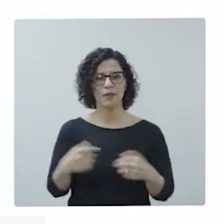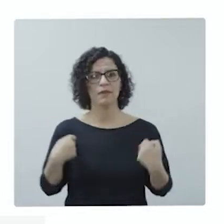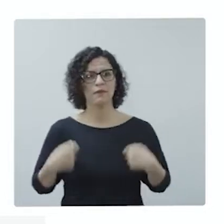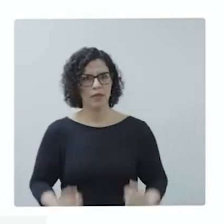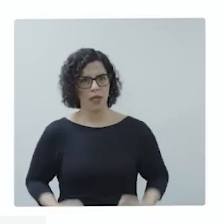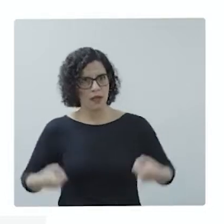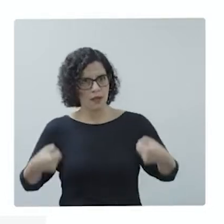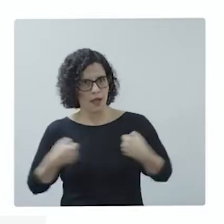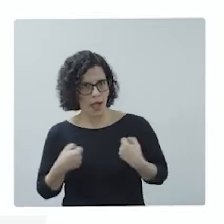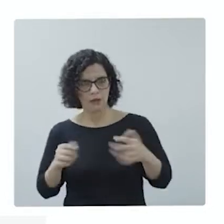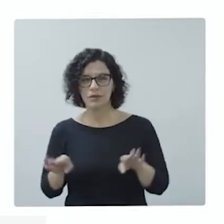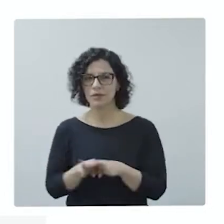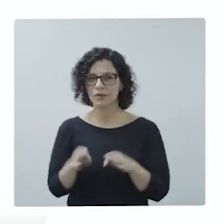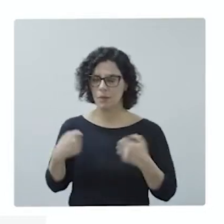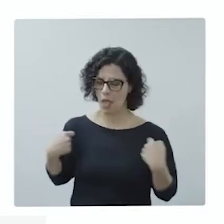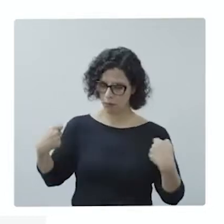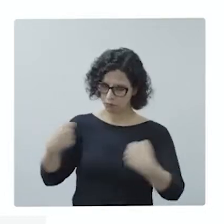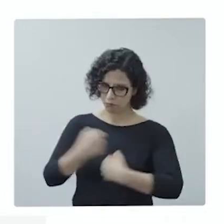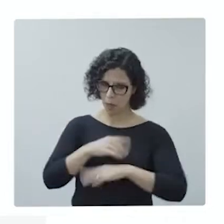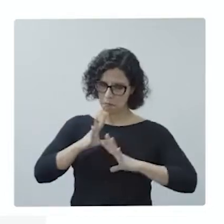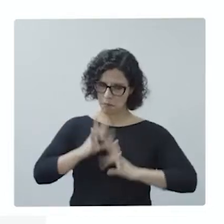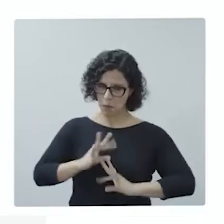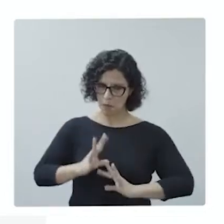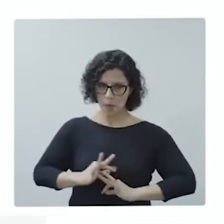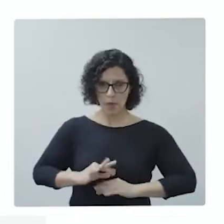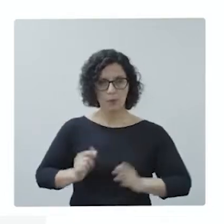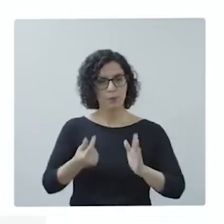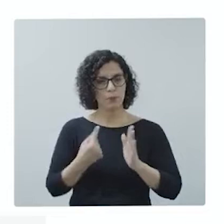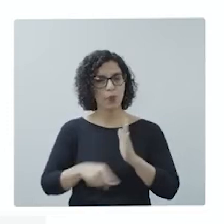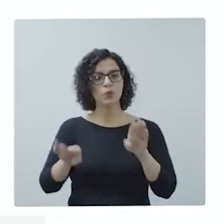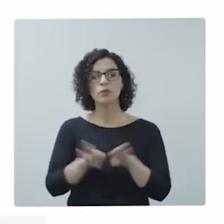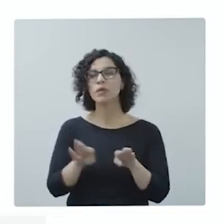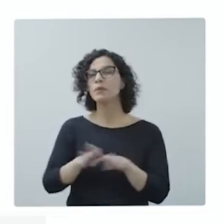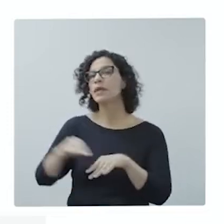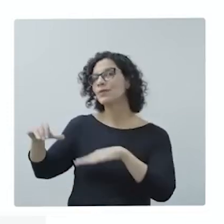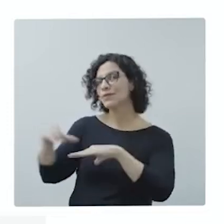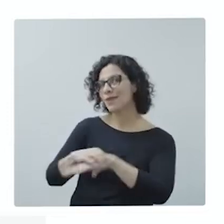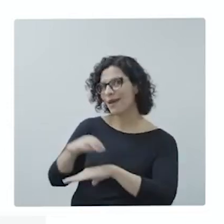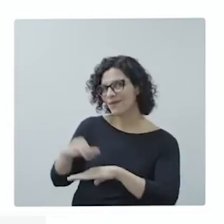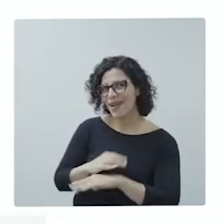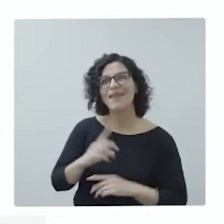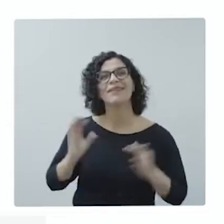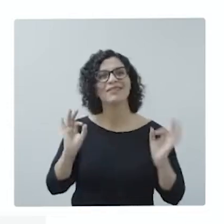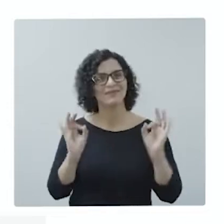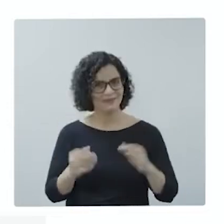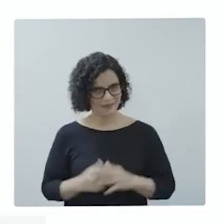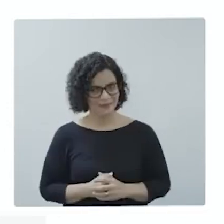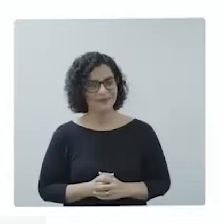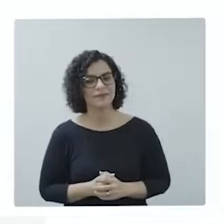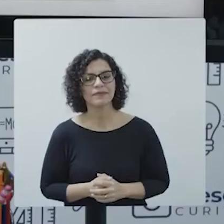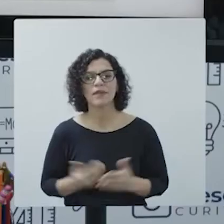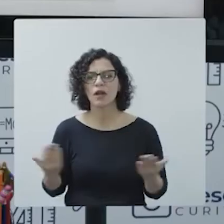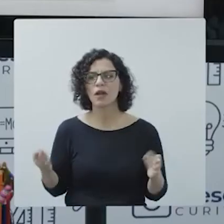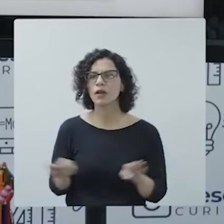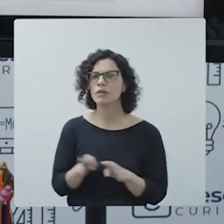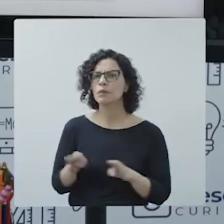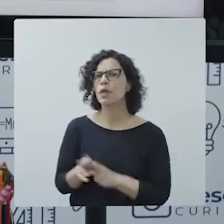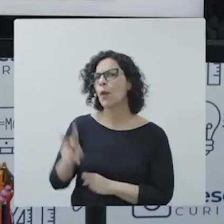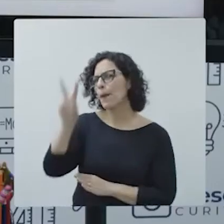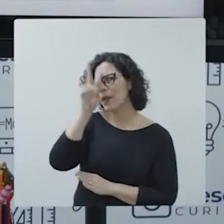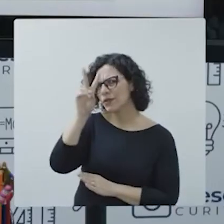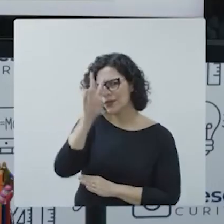ele vestiu as calças, a camisa e, por último, os sapatos. É